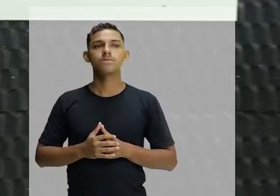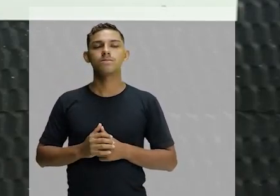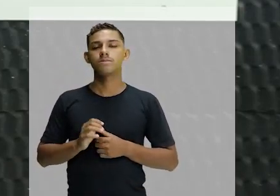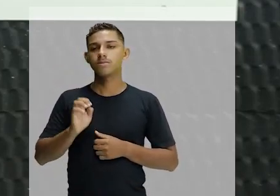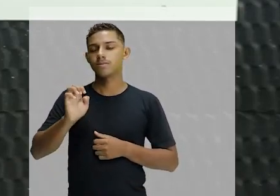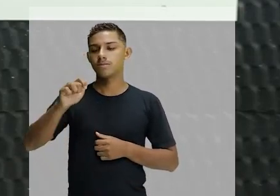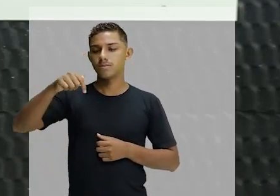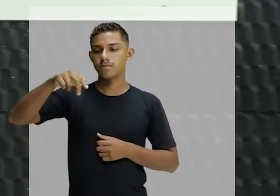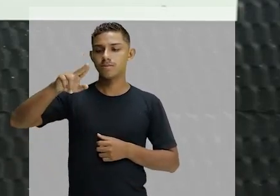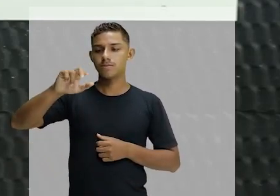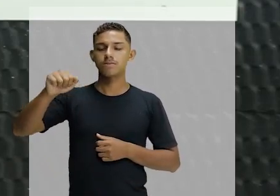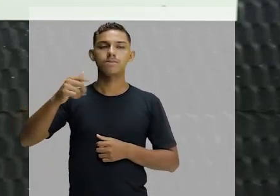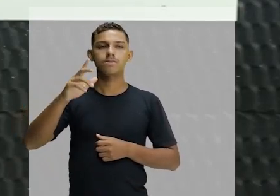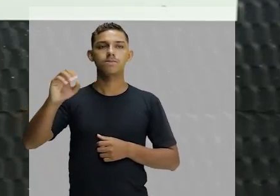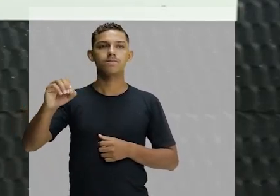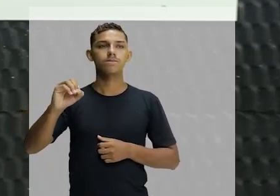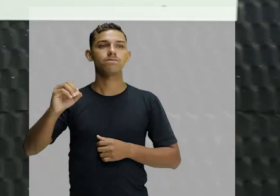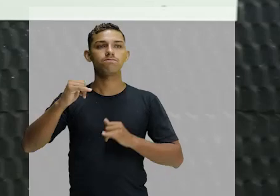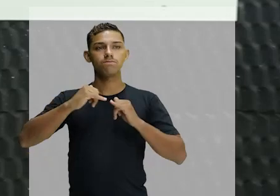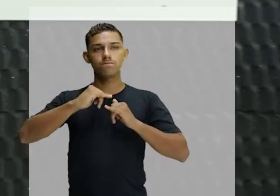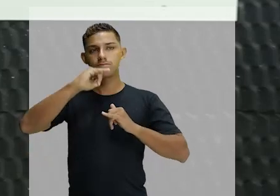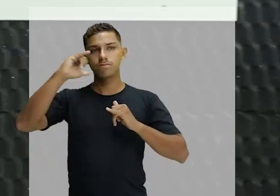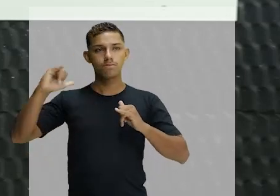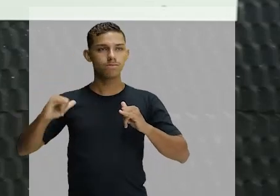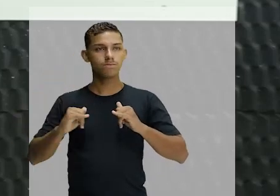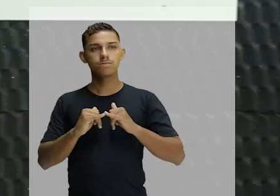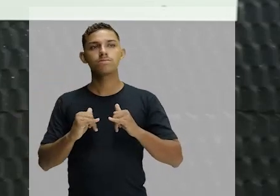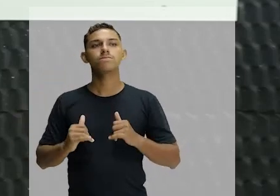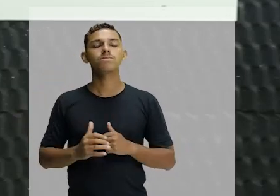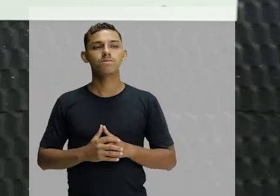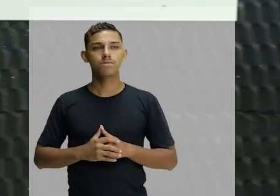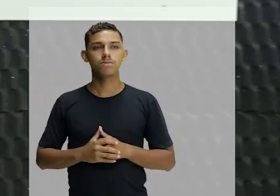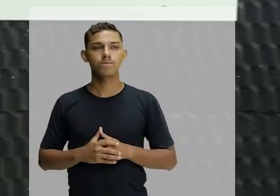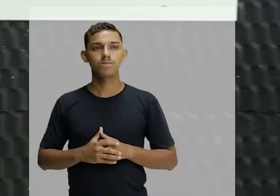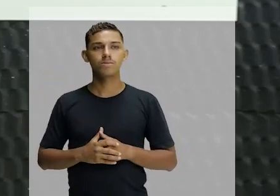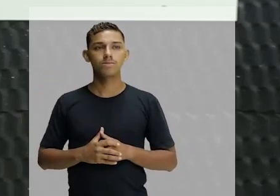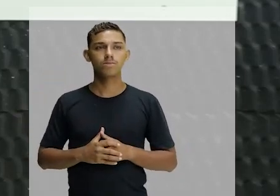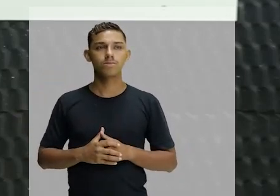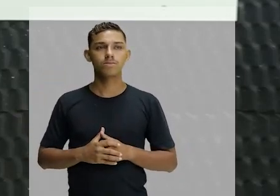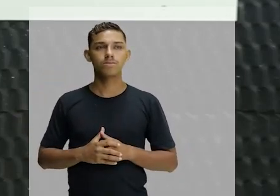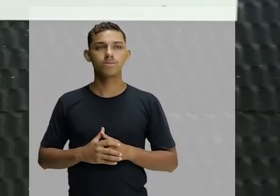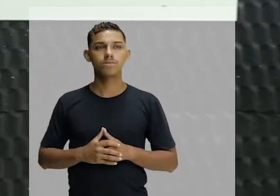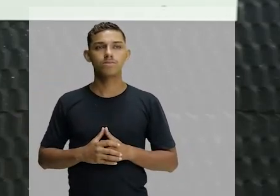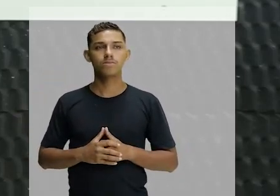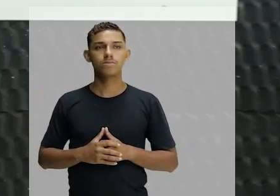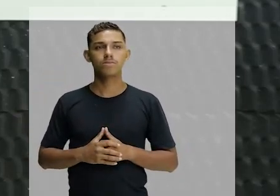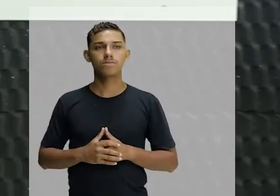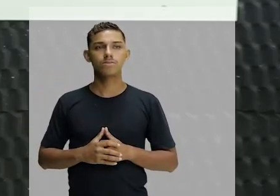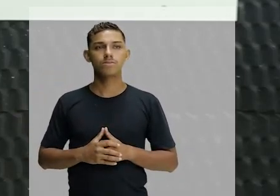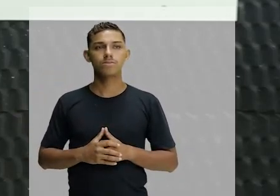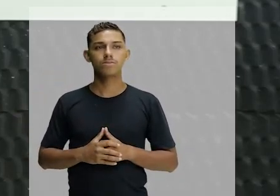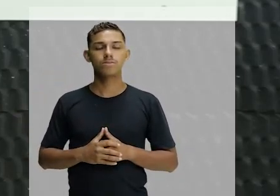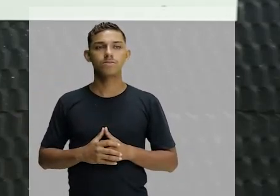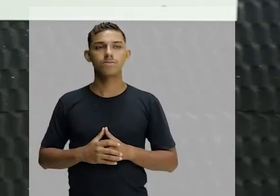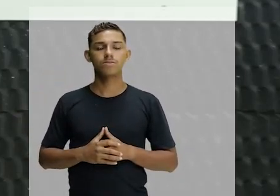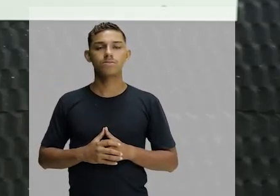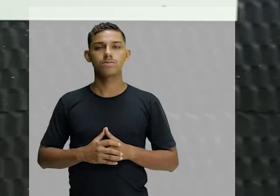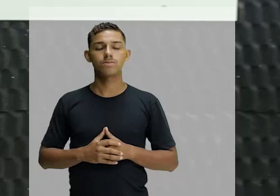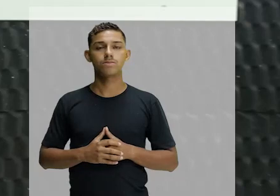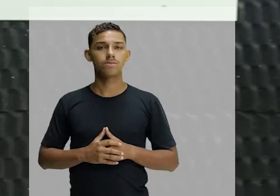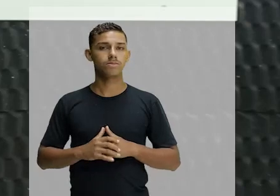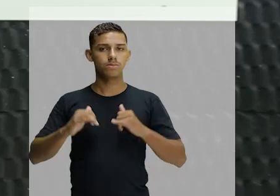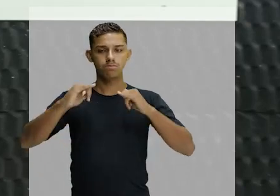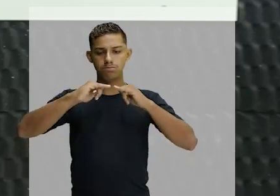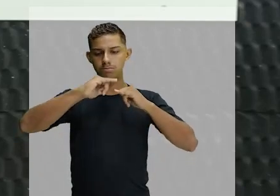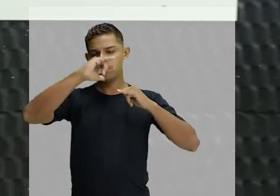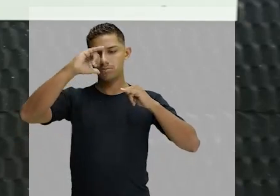dessa circunferência aqui. O que que eu tenho? Eu tenho esse ponto aqui, ó, que ele falou que está aqui na ordenada